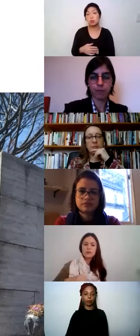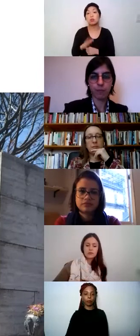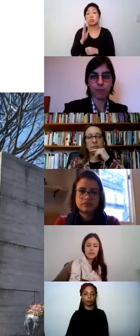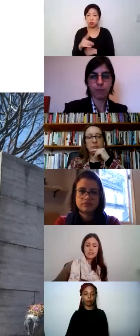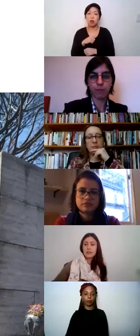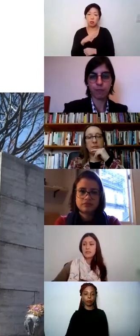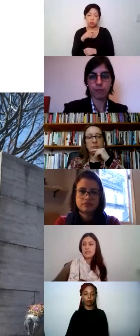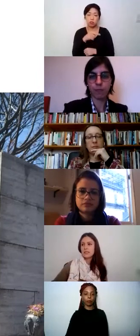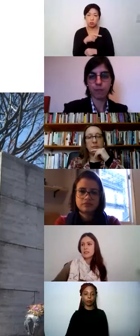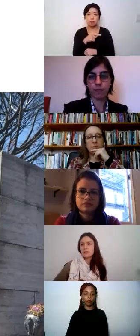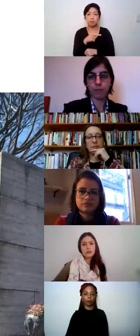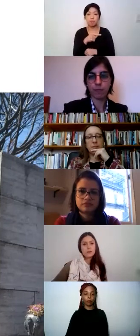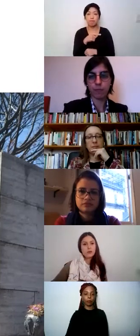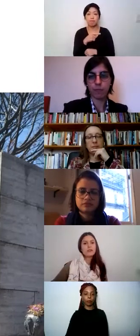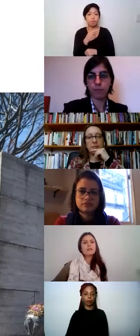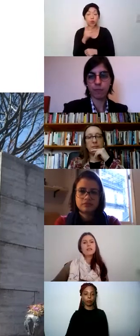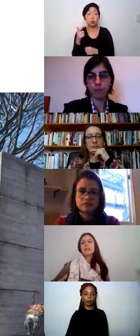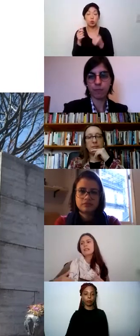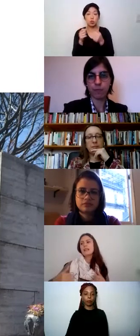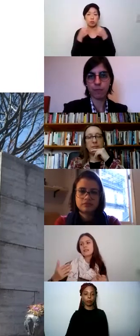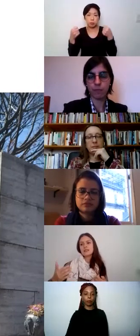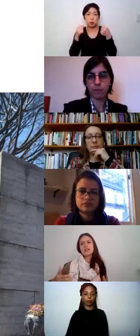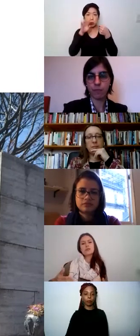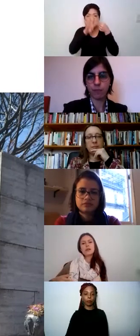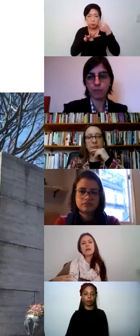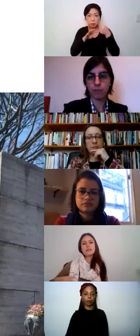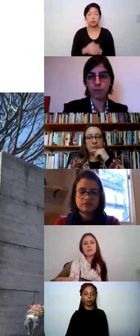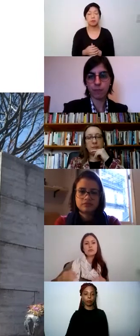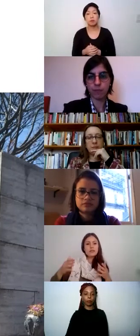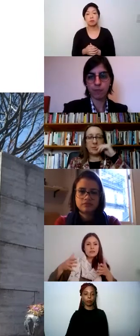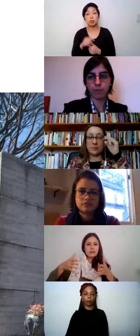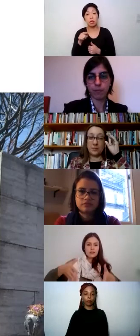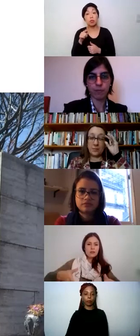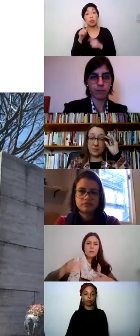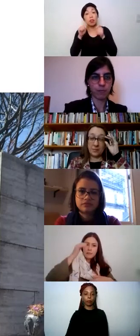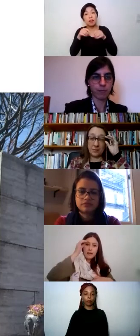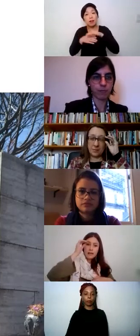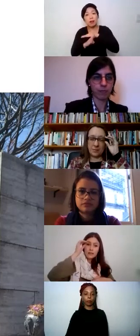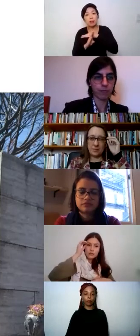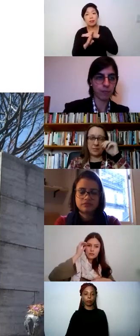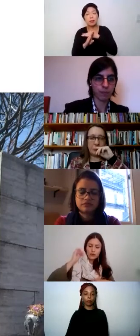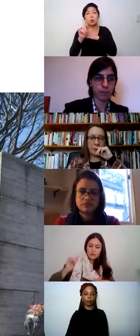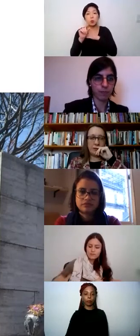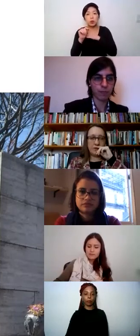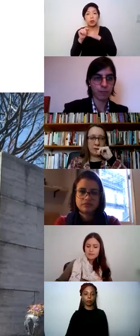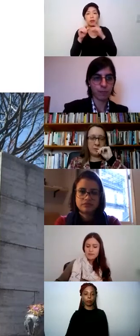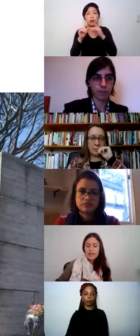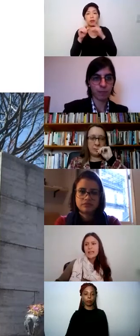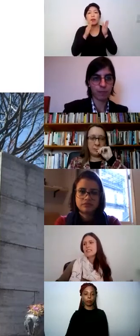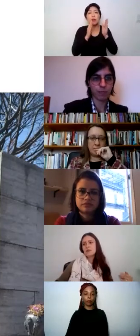ele já estava inexistente então era um portão que dava acesso às sepulturas que estão no subsolo